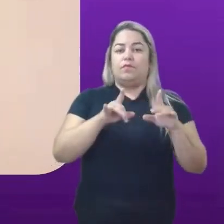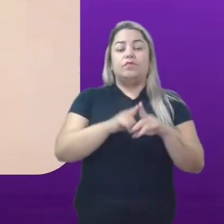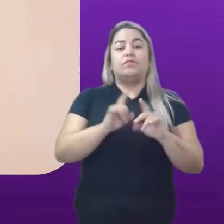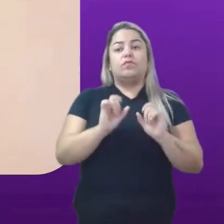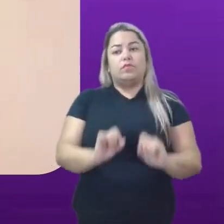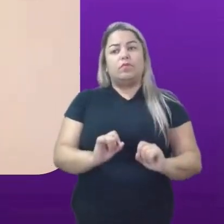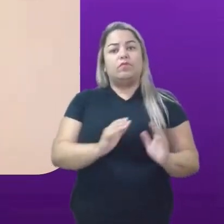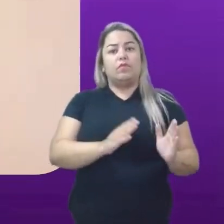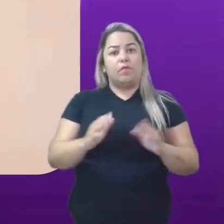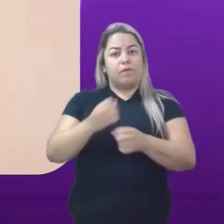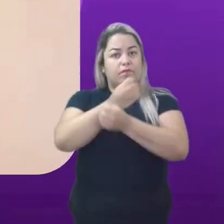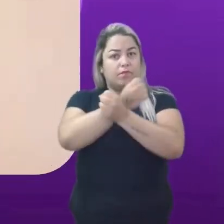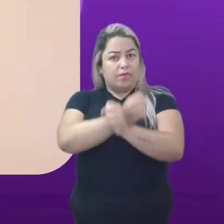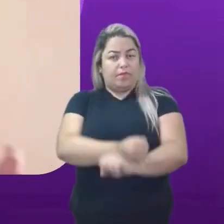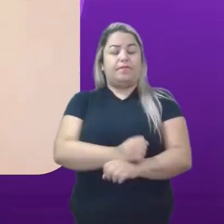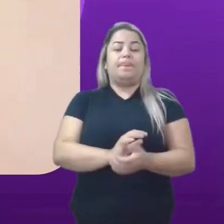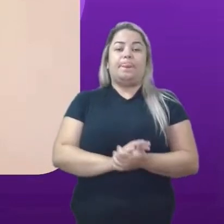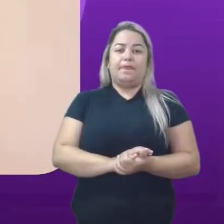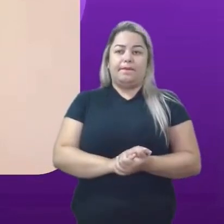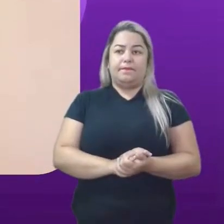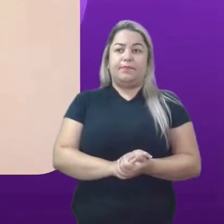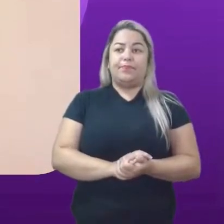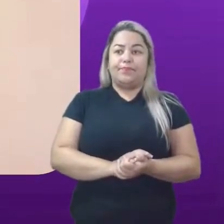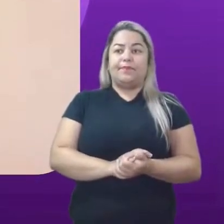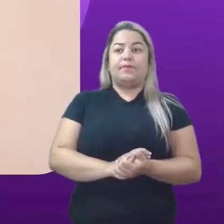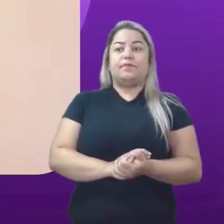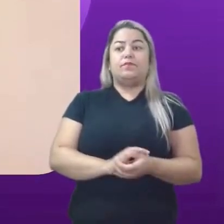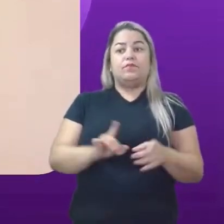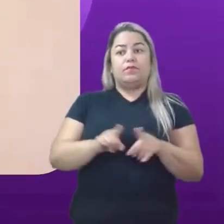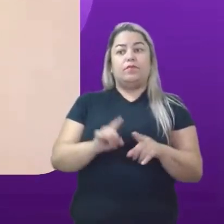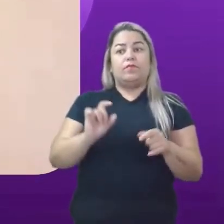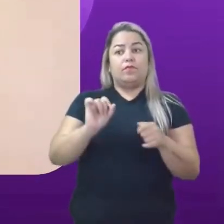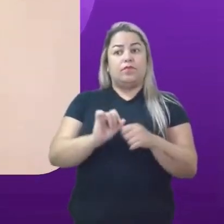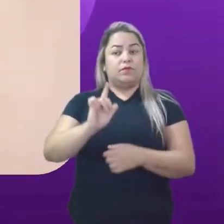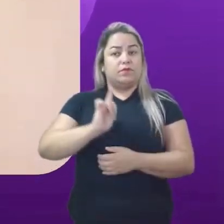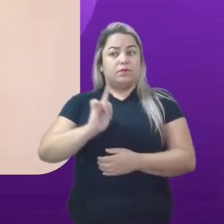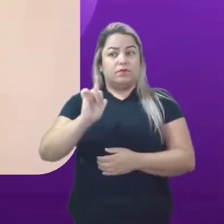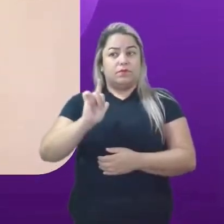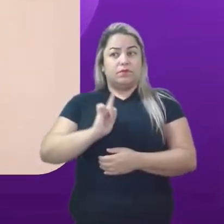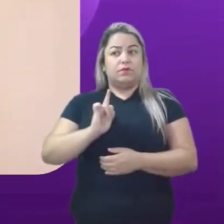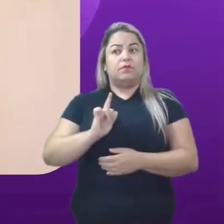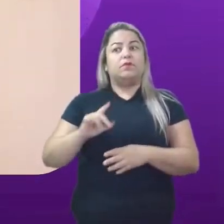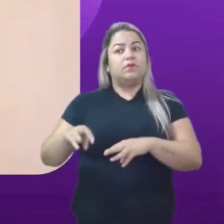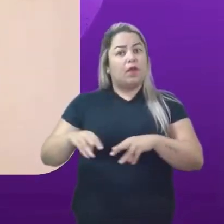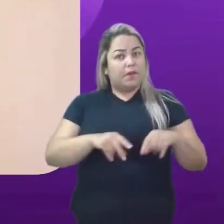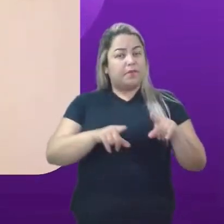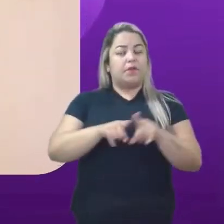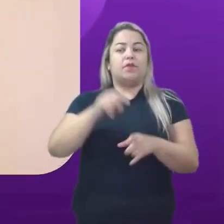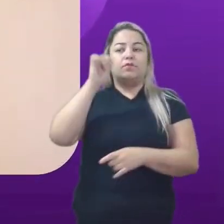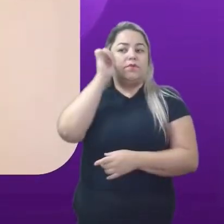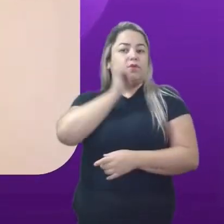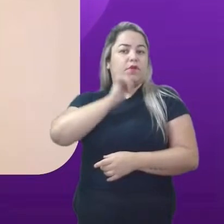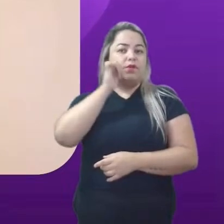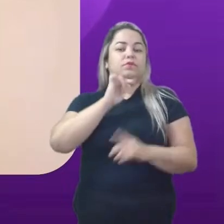o processo da escravidão, em que, para se produzir, você tem que ter terra. E para as